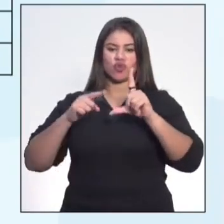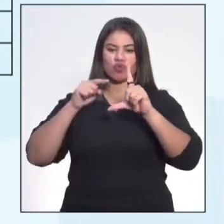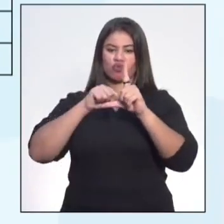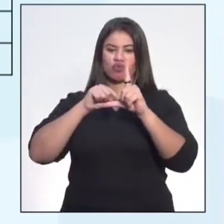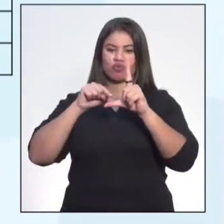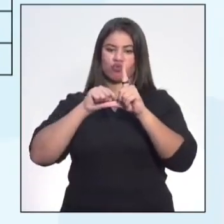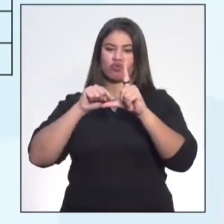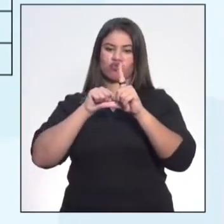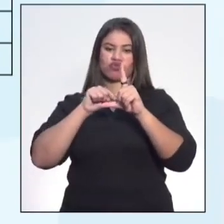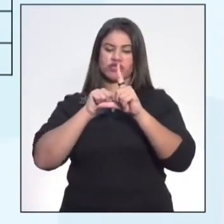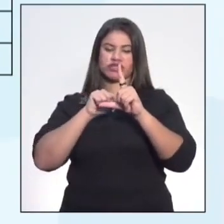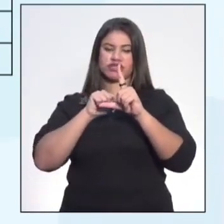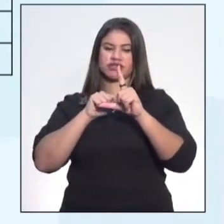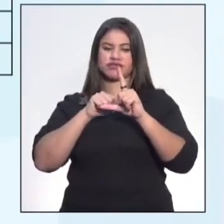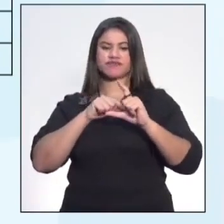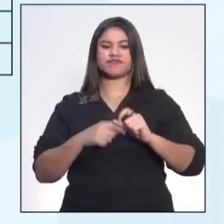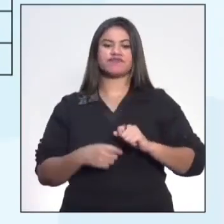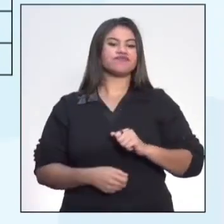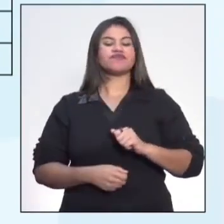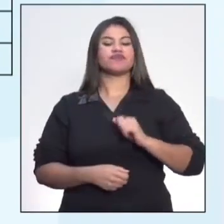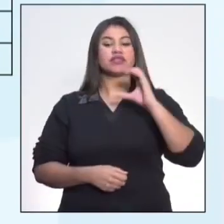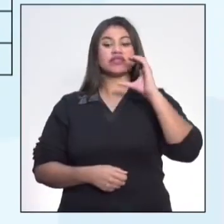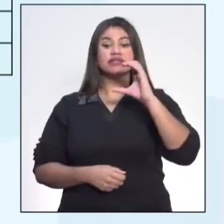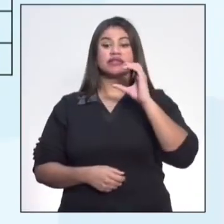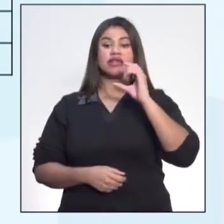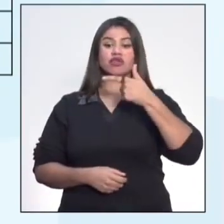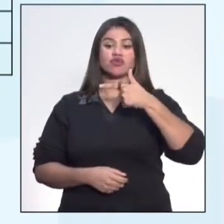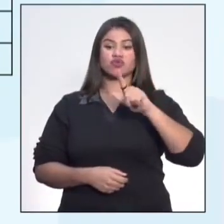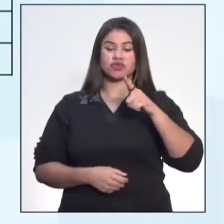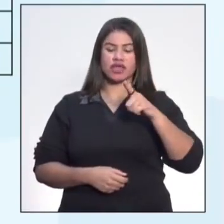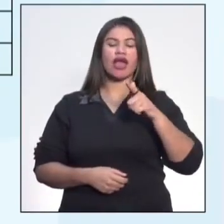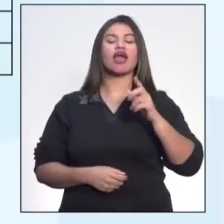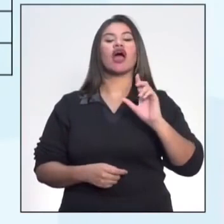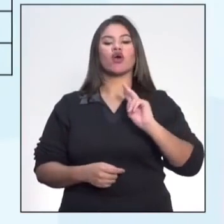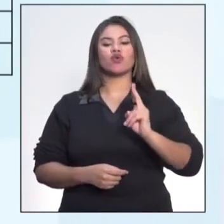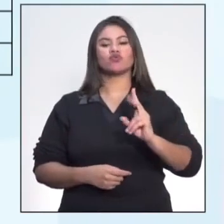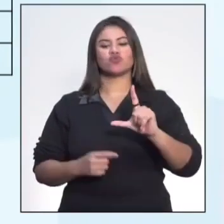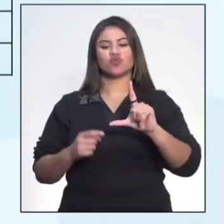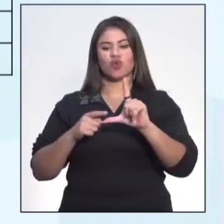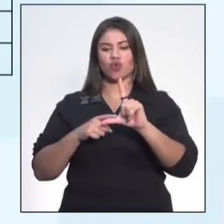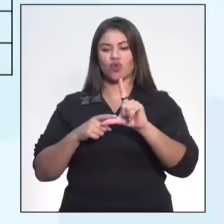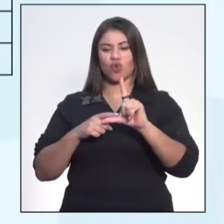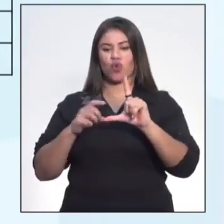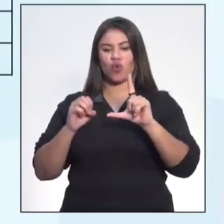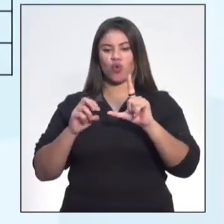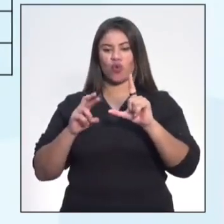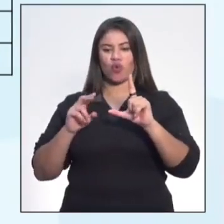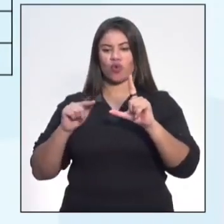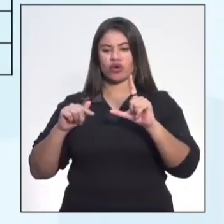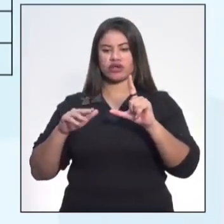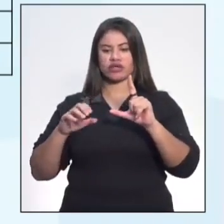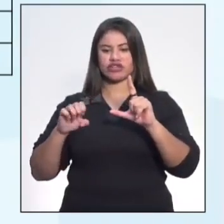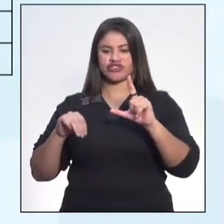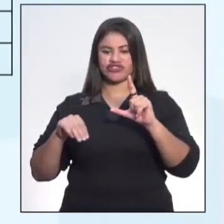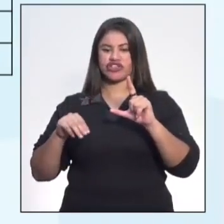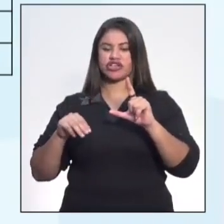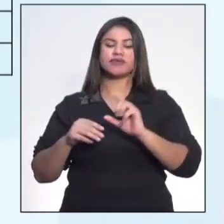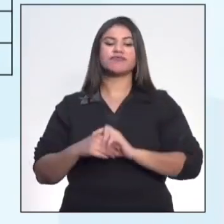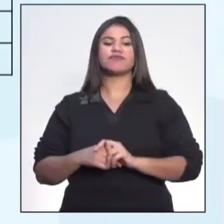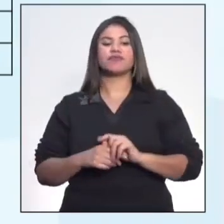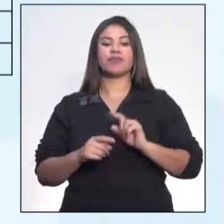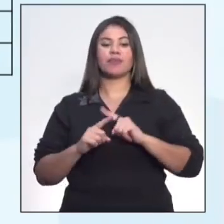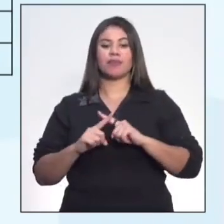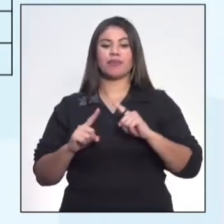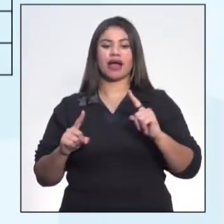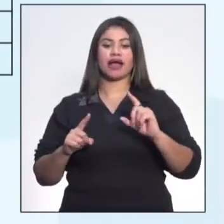ax², não tem o c, ela fica com vértice na origem. Agora, se você tem uma ax² mais